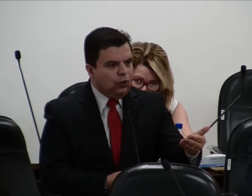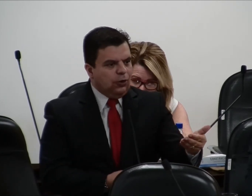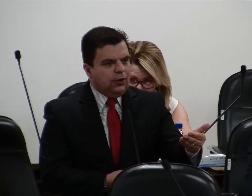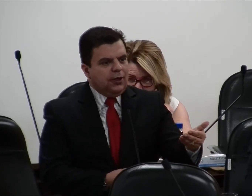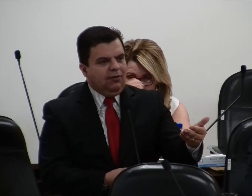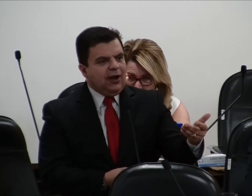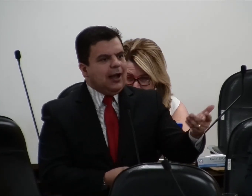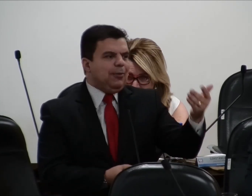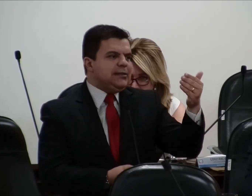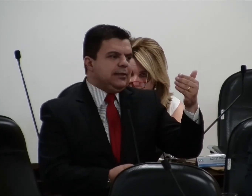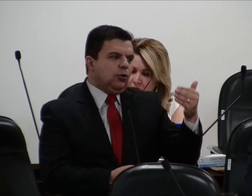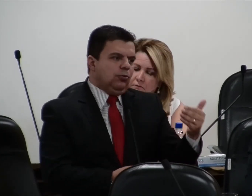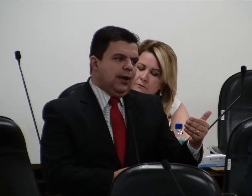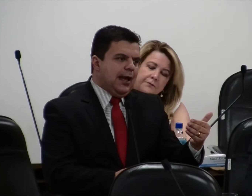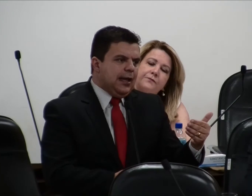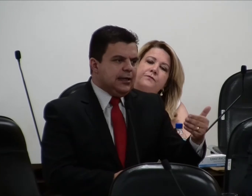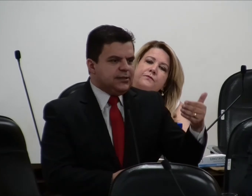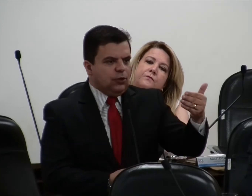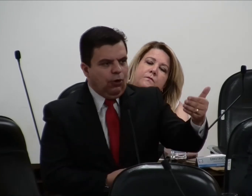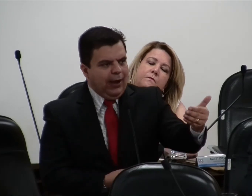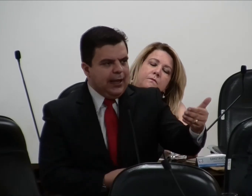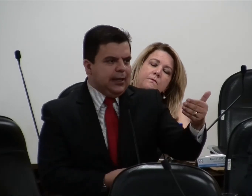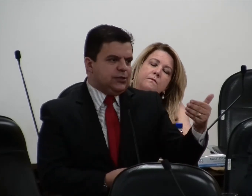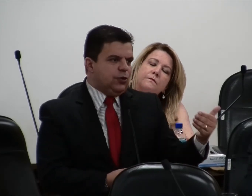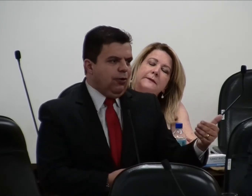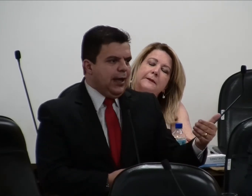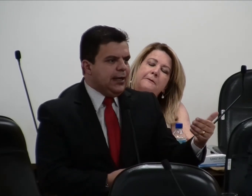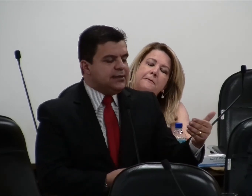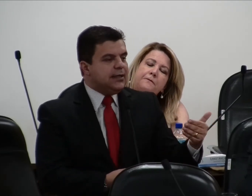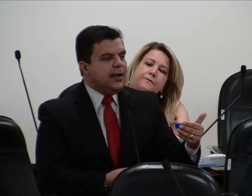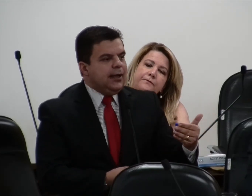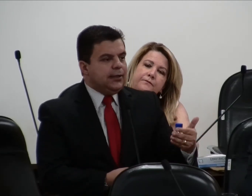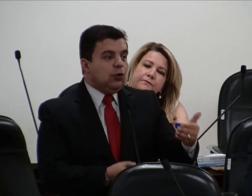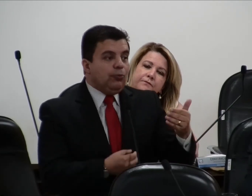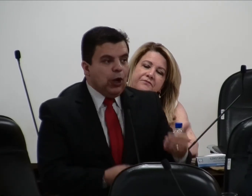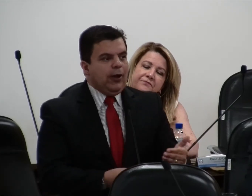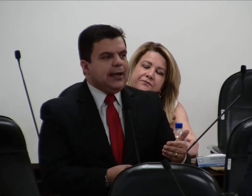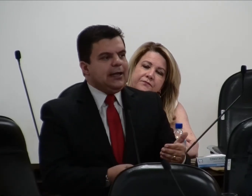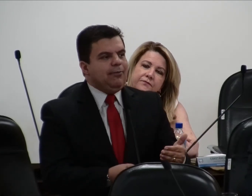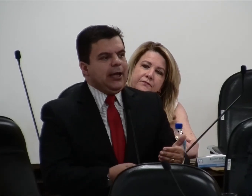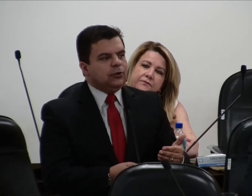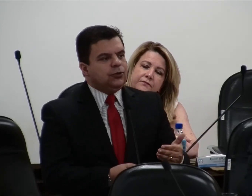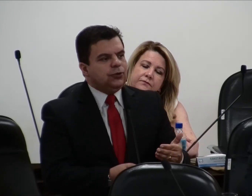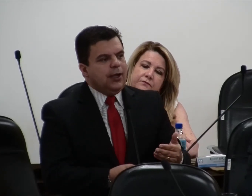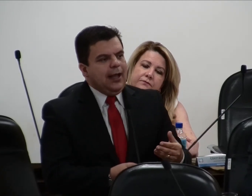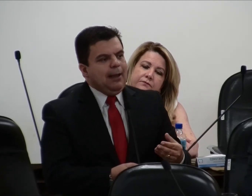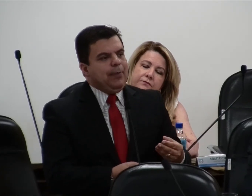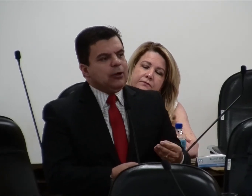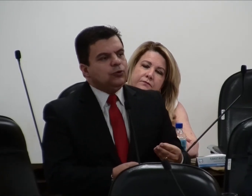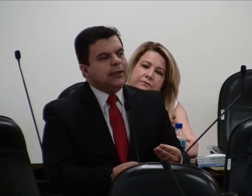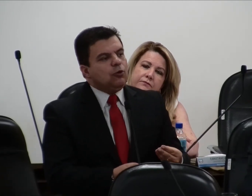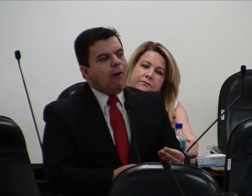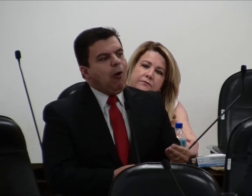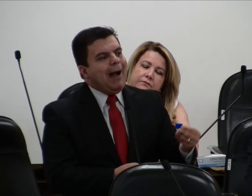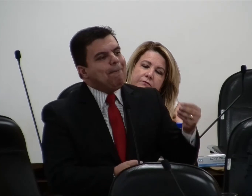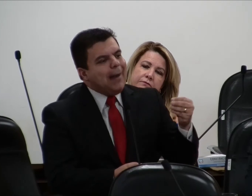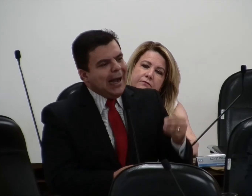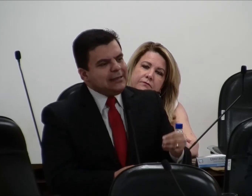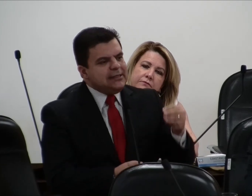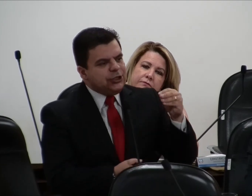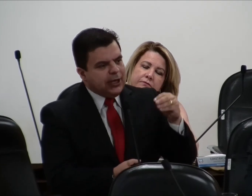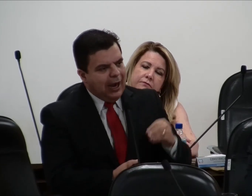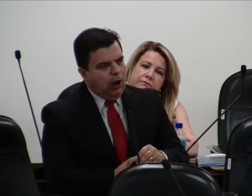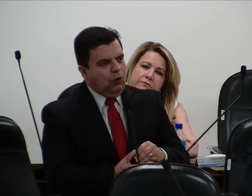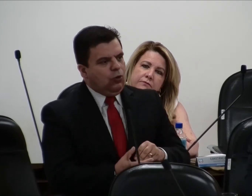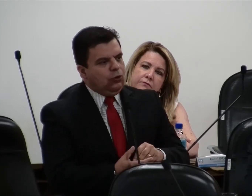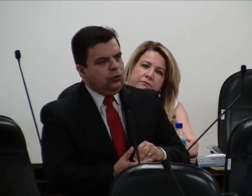esse valor. Fala, mas então é esse, ou é esse, ou é esse. Então, o meu requerimento é perguntando qual a